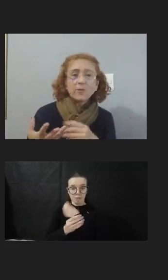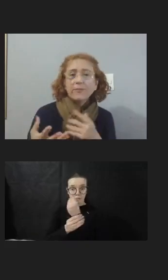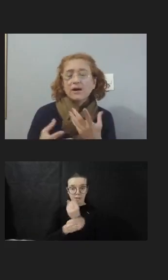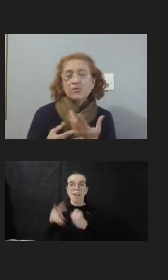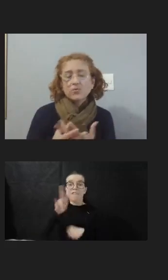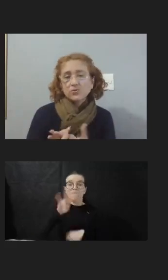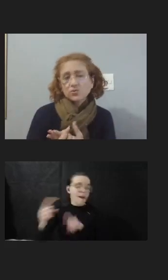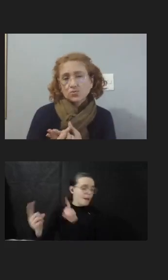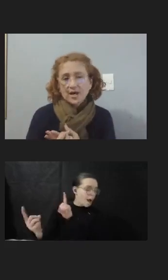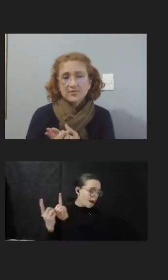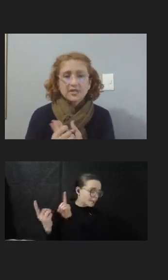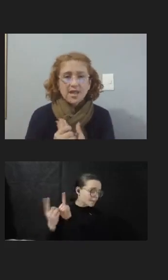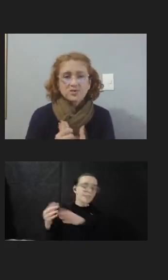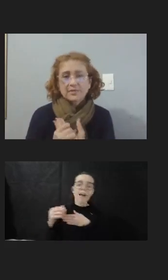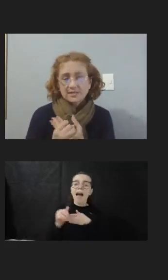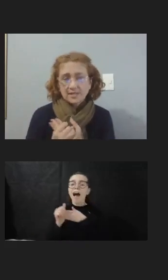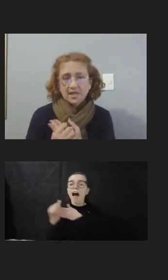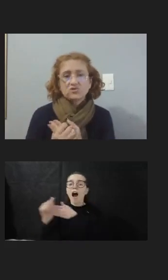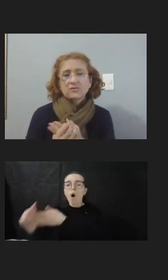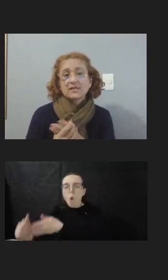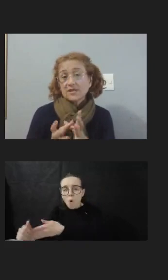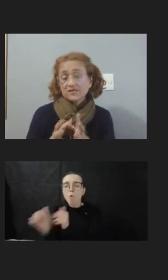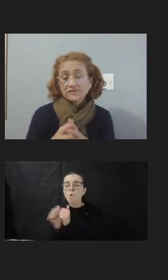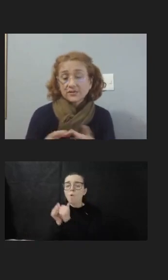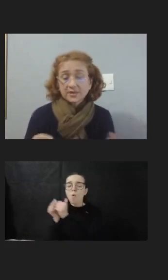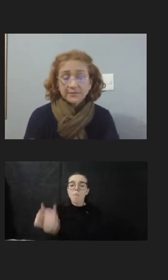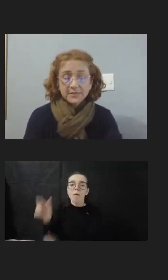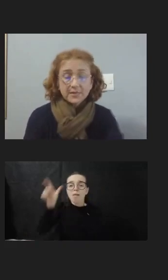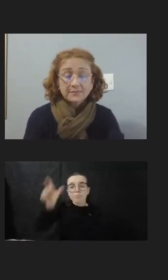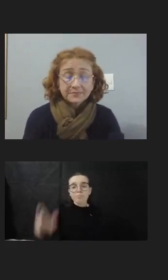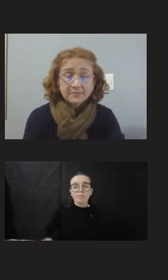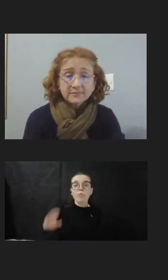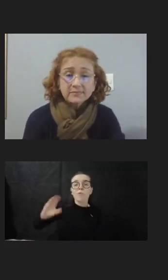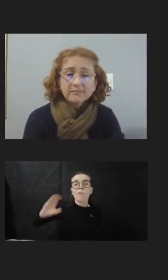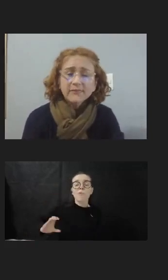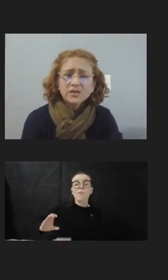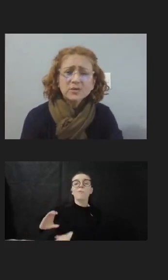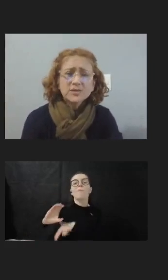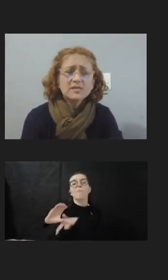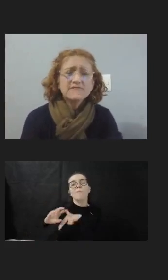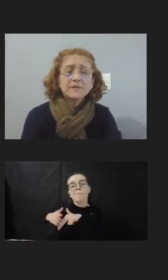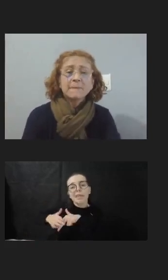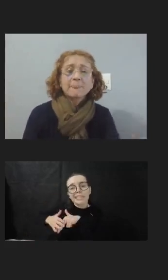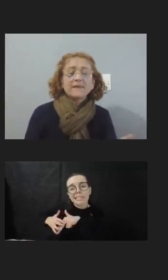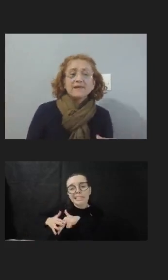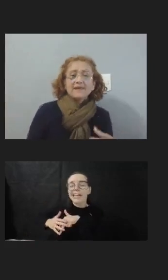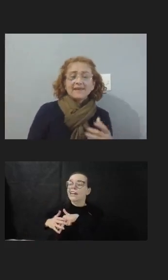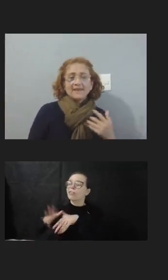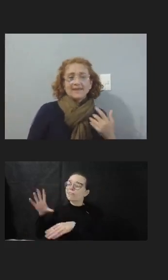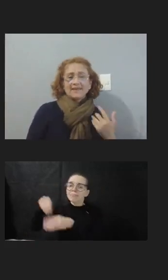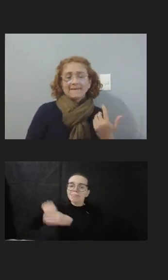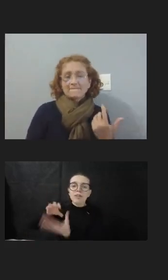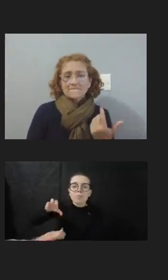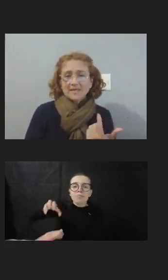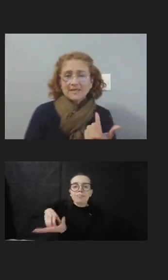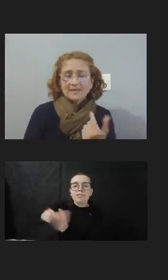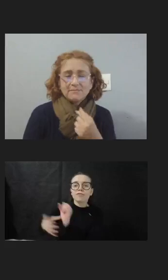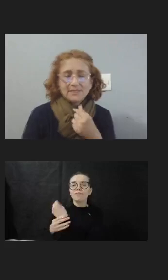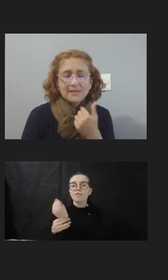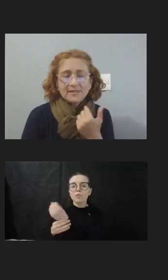ou vá acompanhar algum usuário, cliente ou paciente numa clínica de fisioterapia. Inclusive,